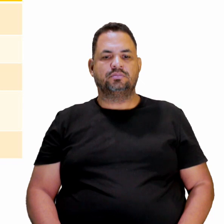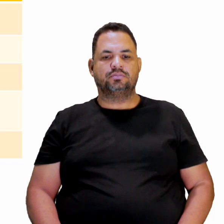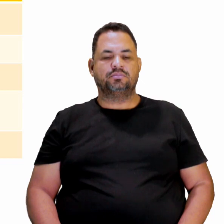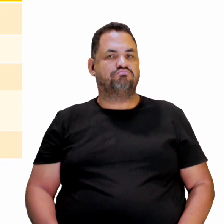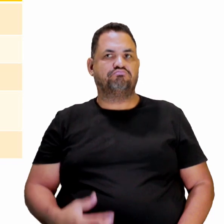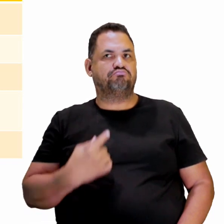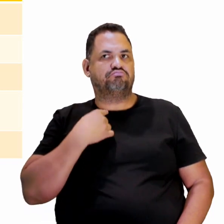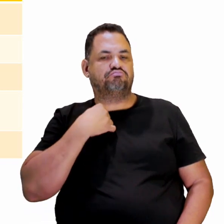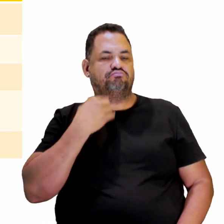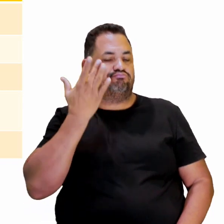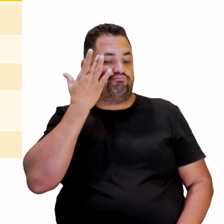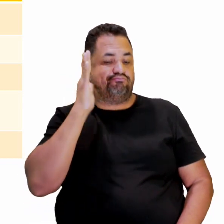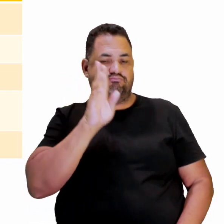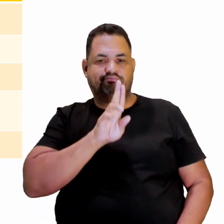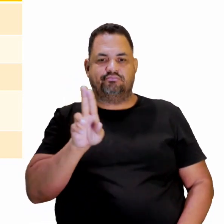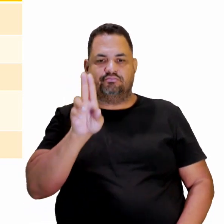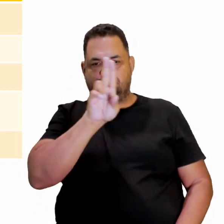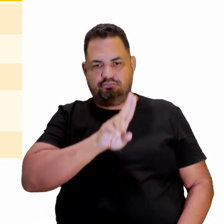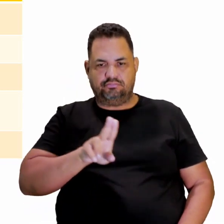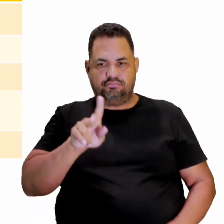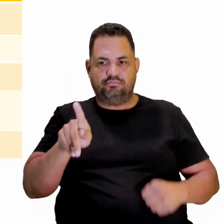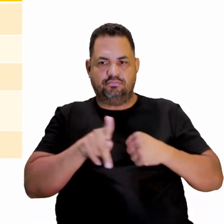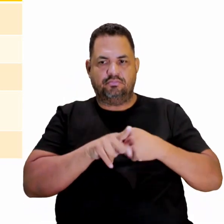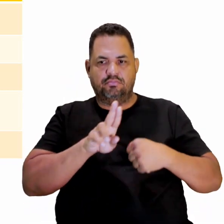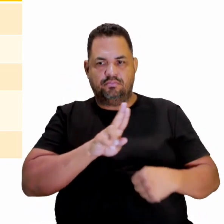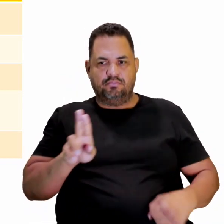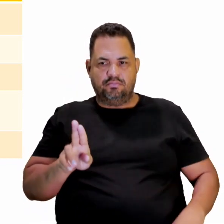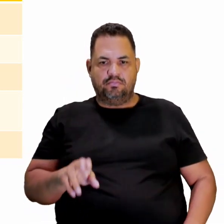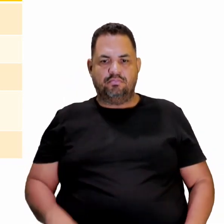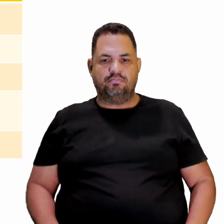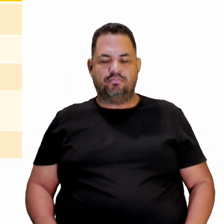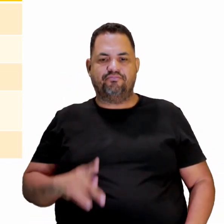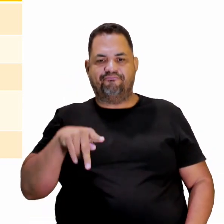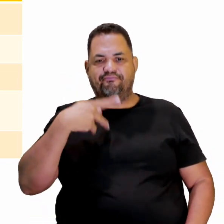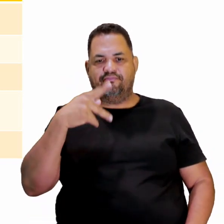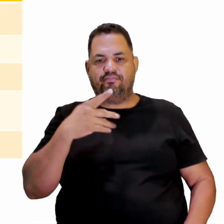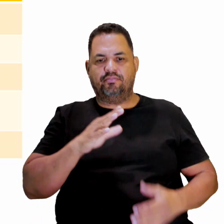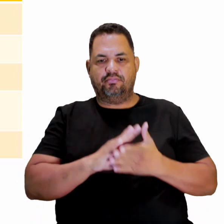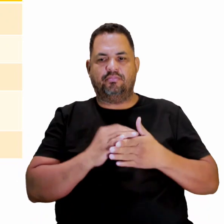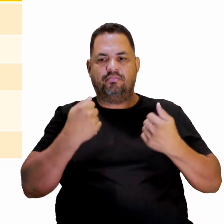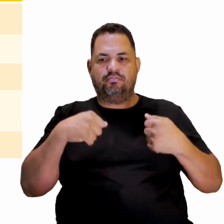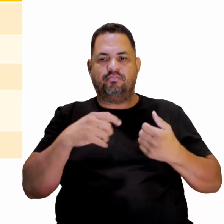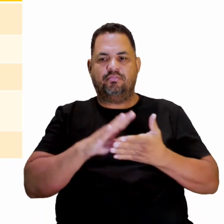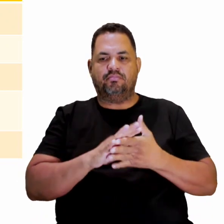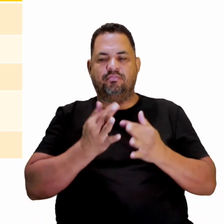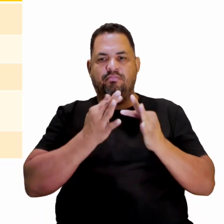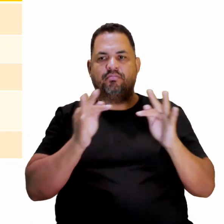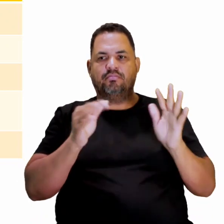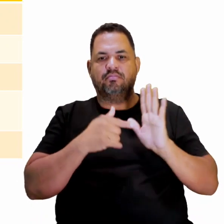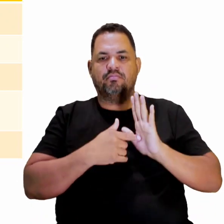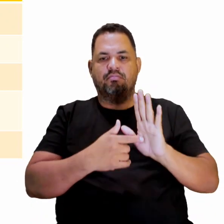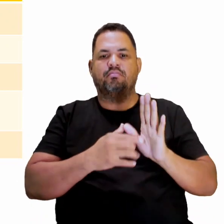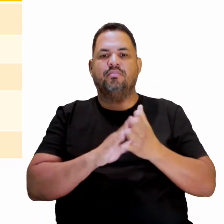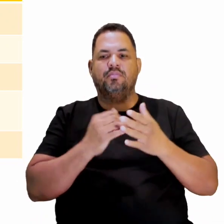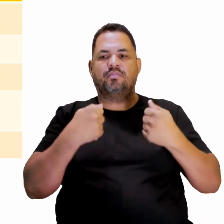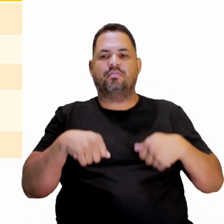sabe o nome dela. Então, a gente vai usar esse pronome relativo para falar sobre posse. Então, essa frase indica